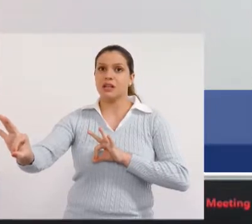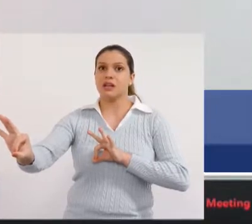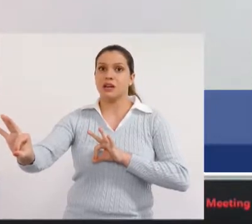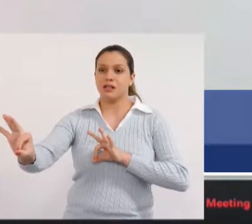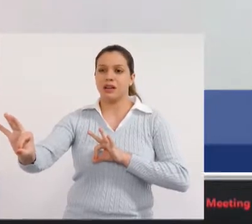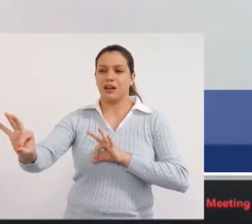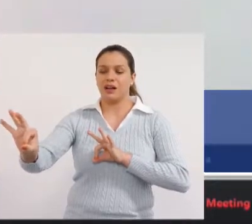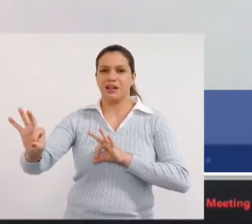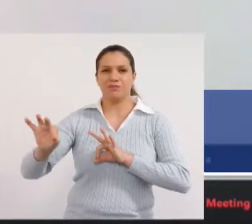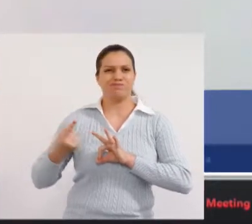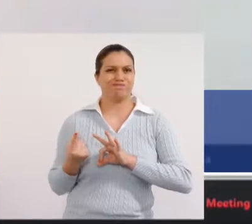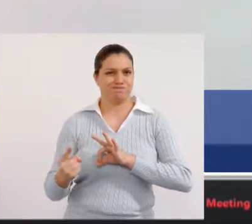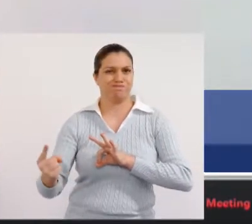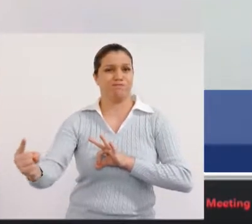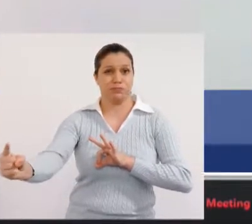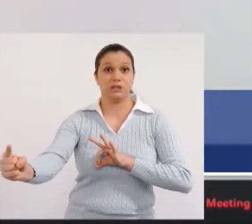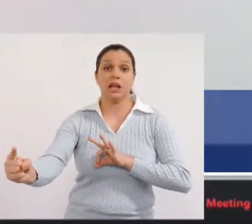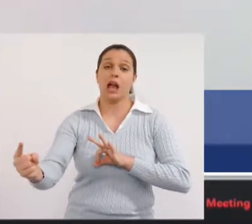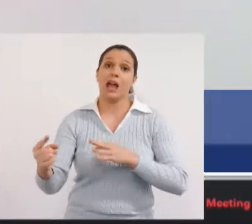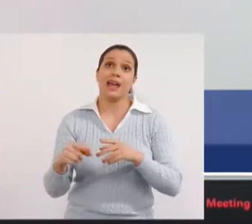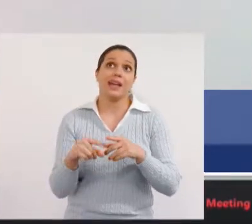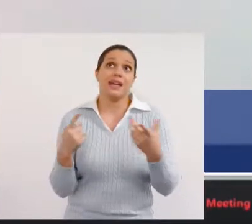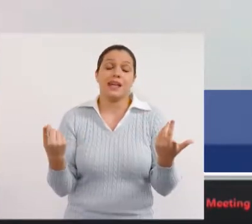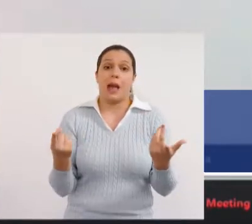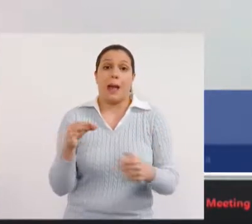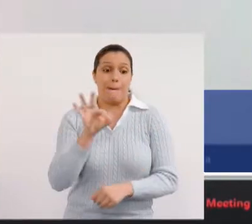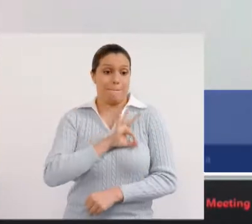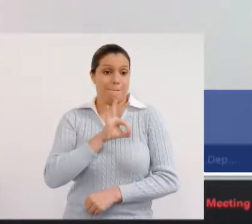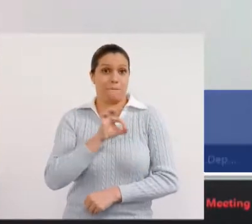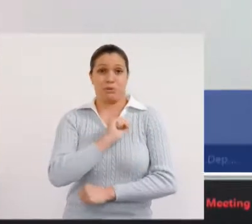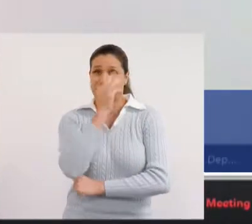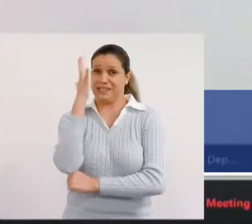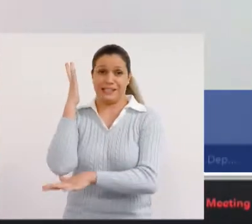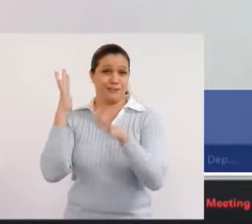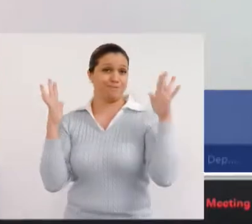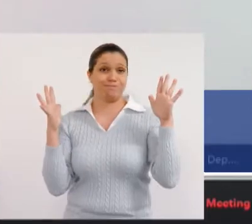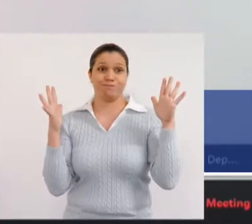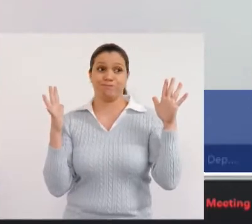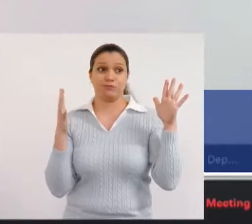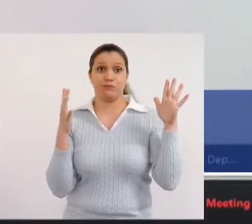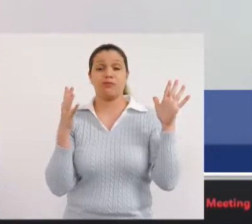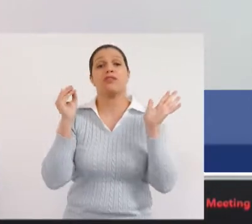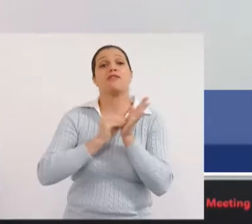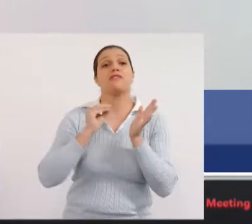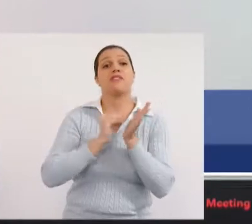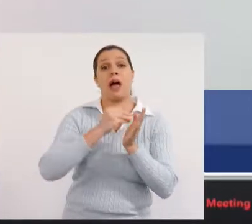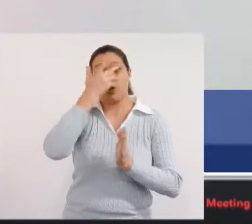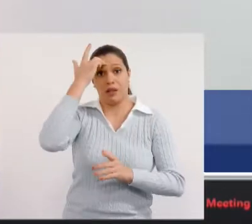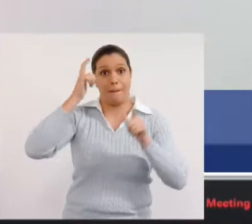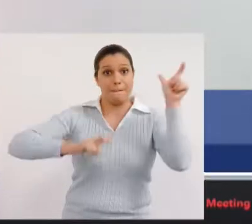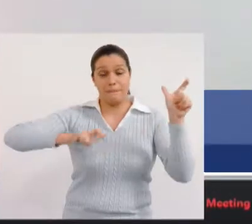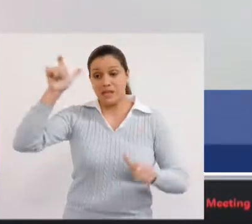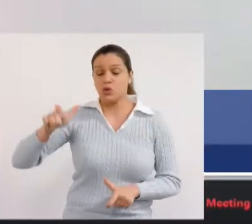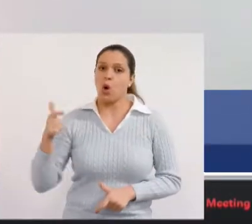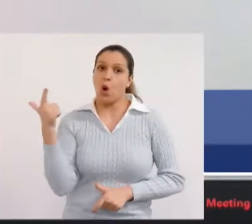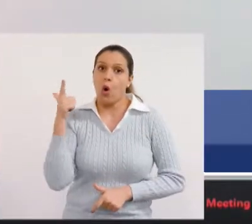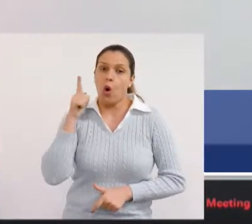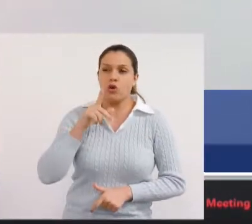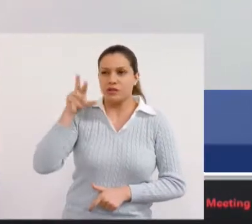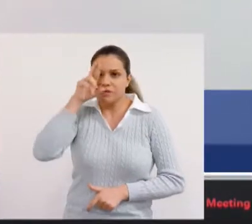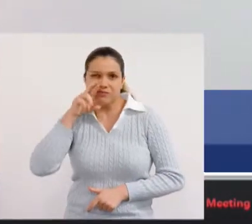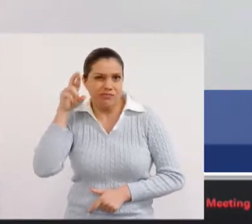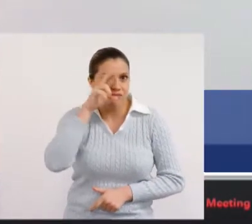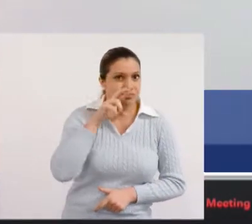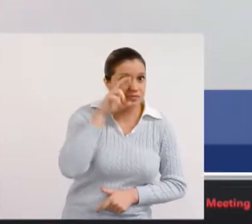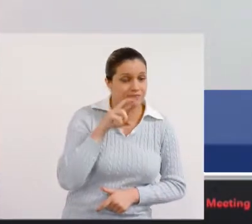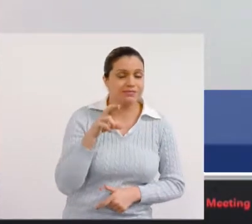maior que muitos países, e a Polícia Ambiental não tem efetivo suficiente para